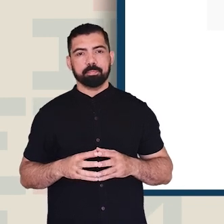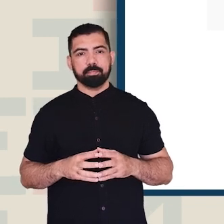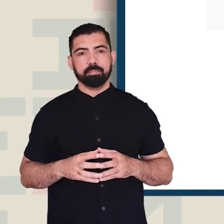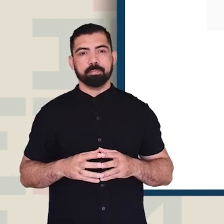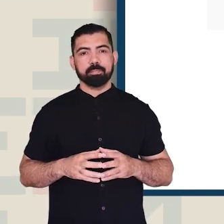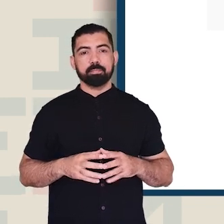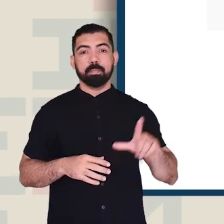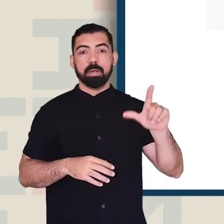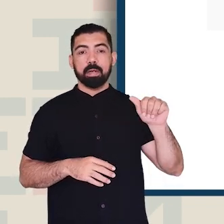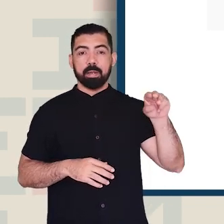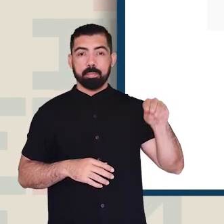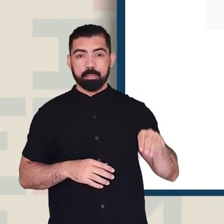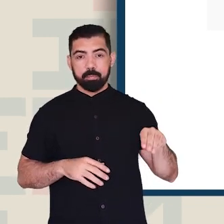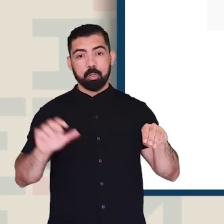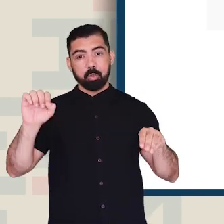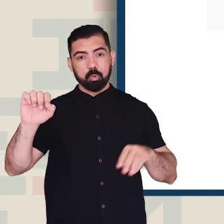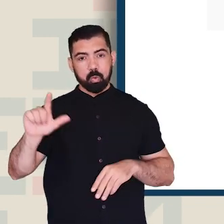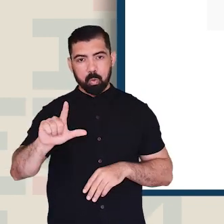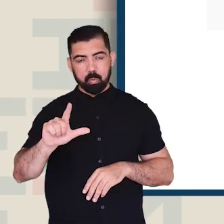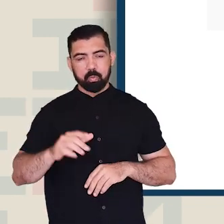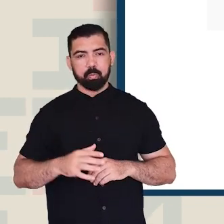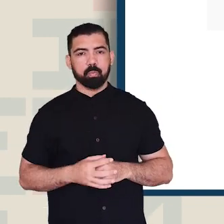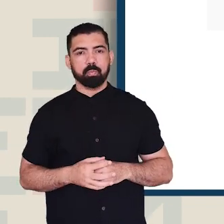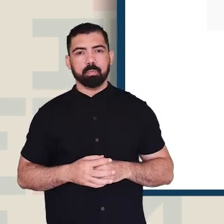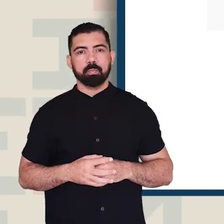Lá menor, Sol,